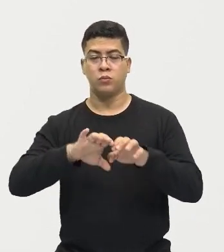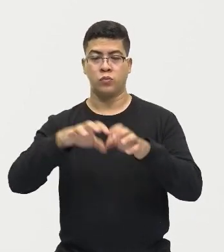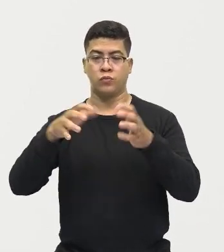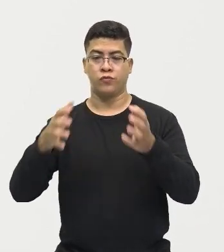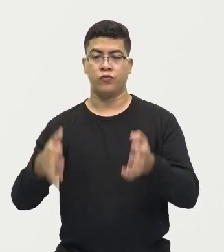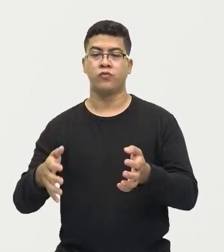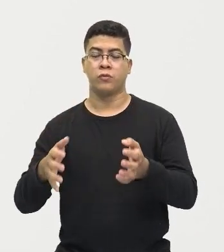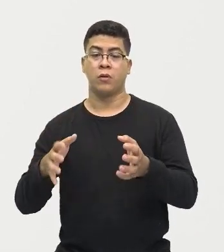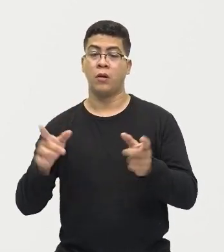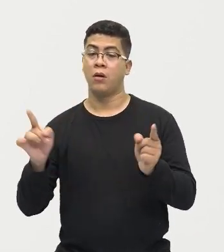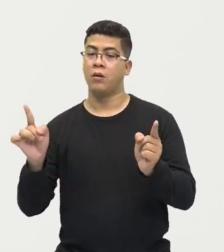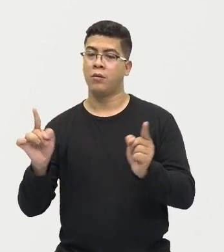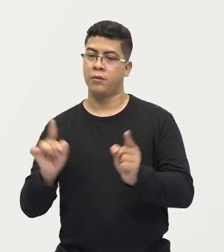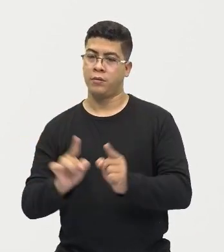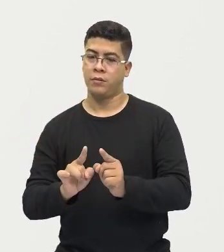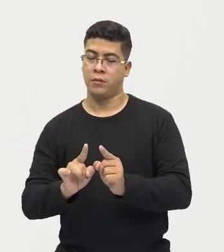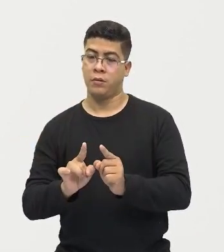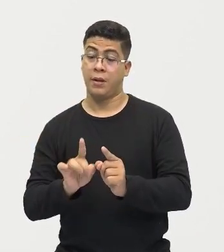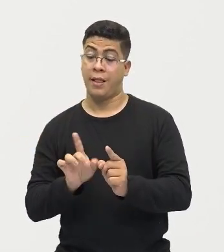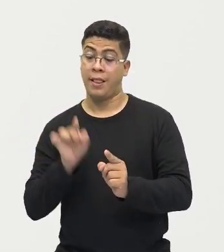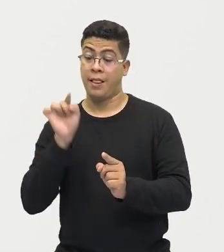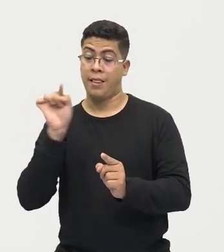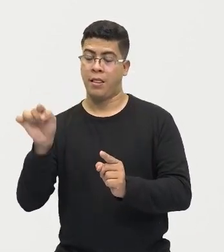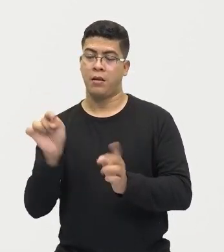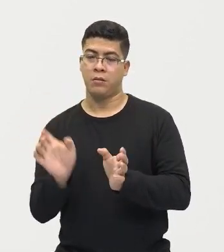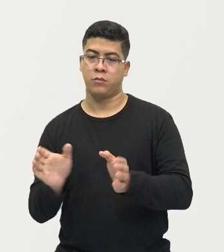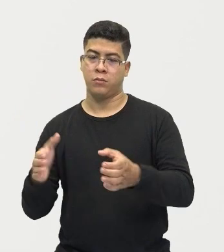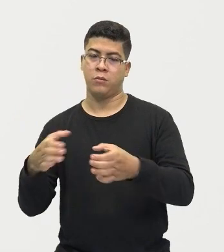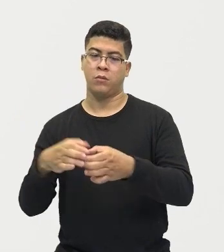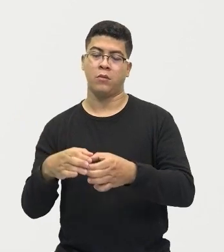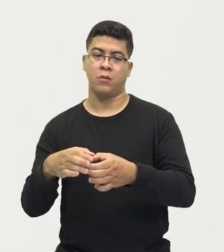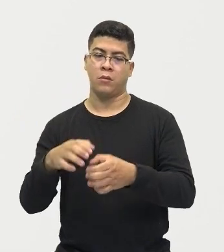subordinada. Agora, ela é uma oração subordinada,